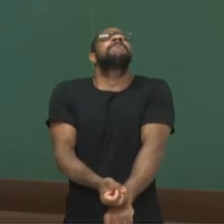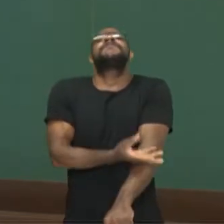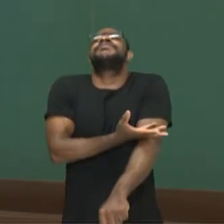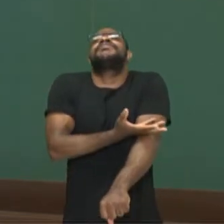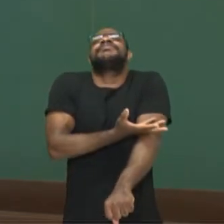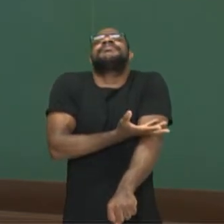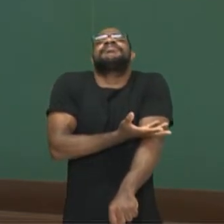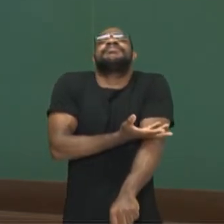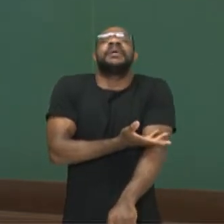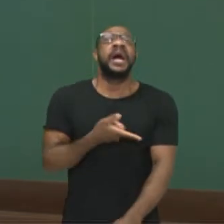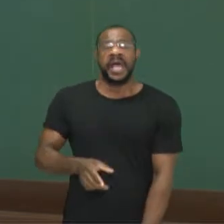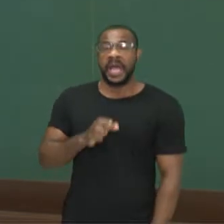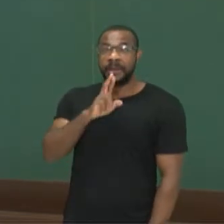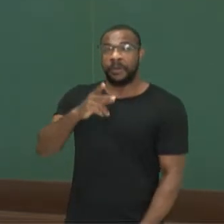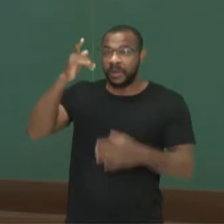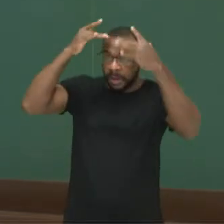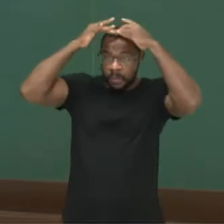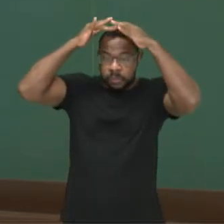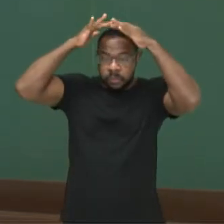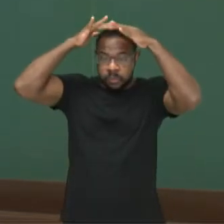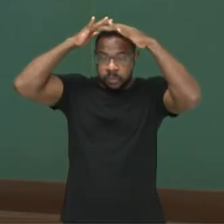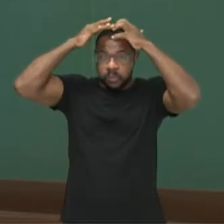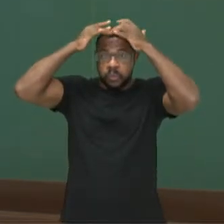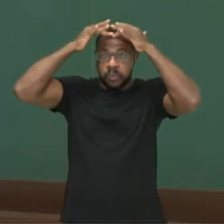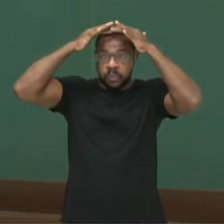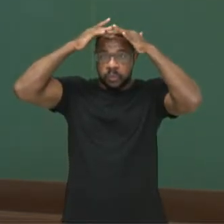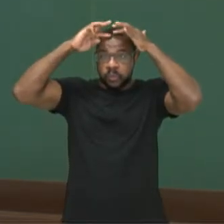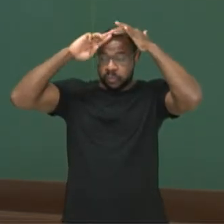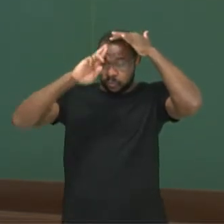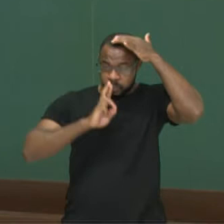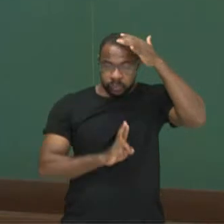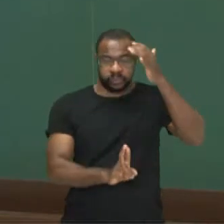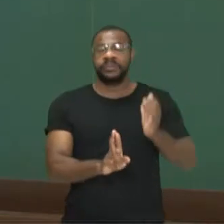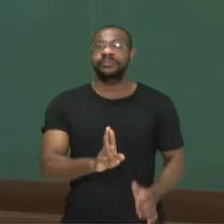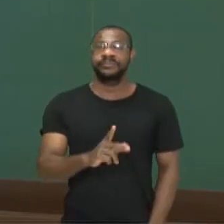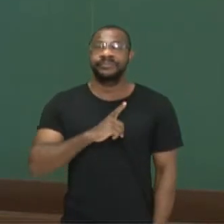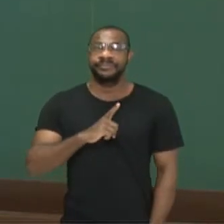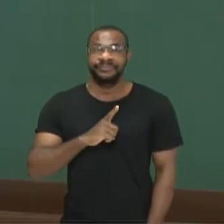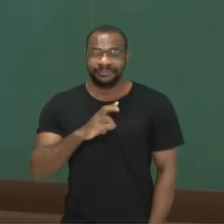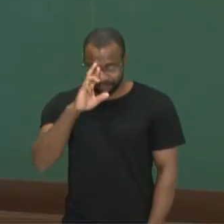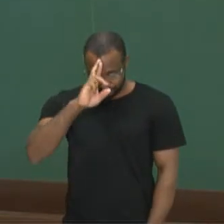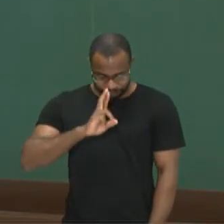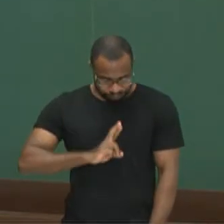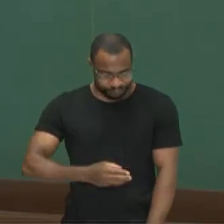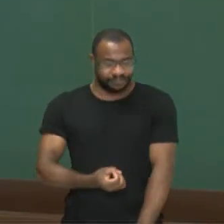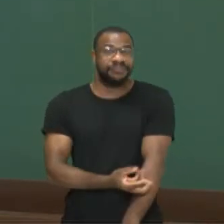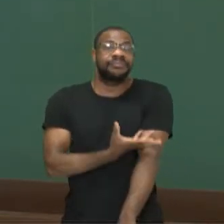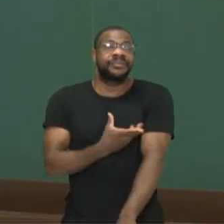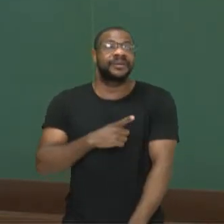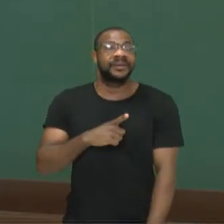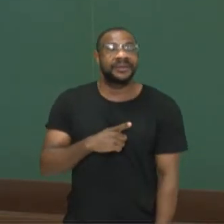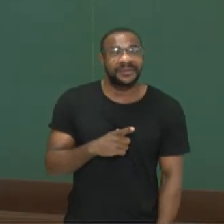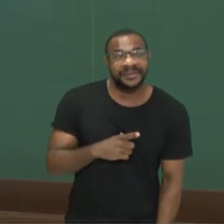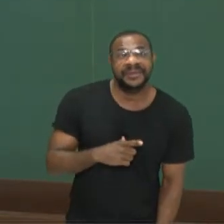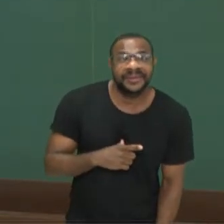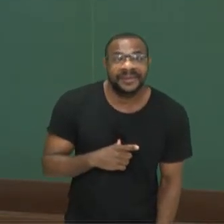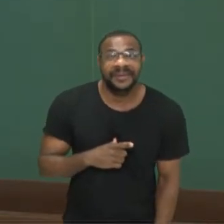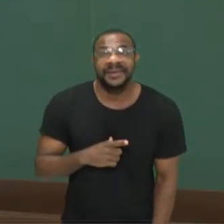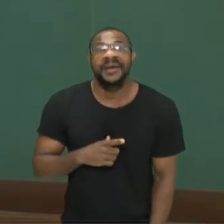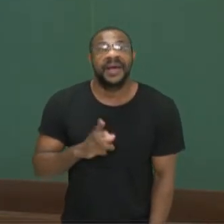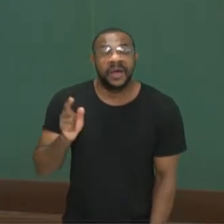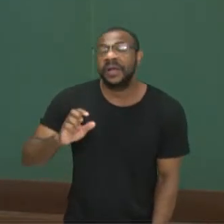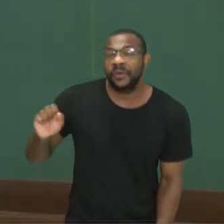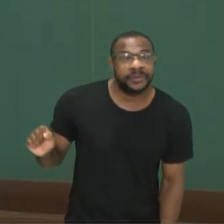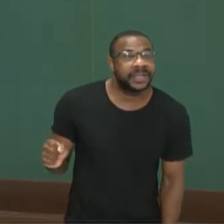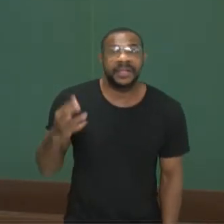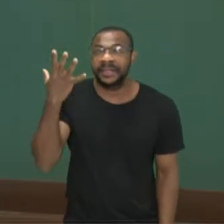são respostas do cérebro a estímulos externos. Então as suas emoções vão ser respostas ao que acontece